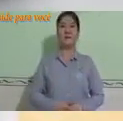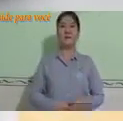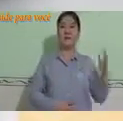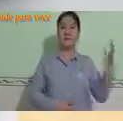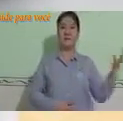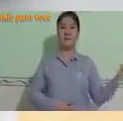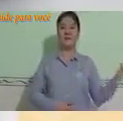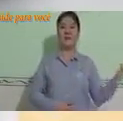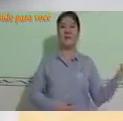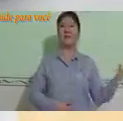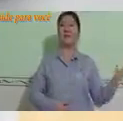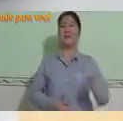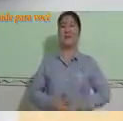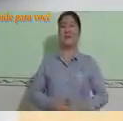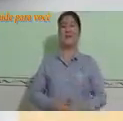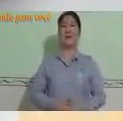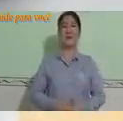desidratadas.